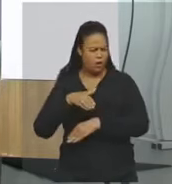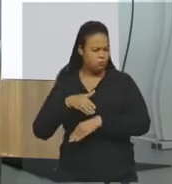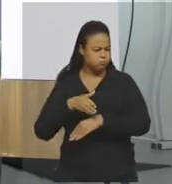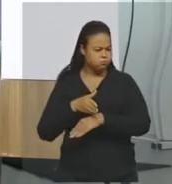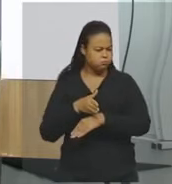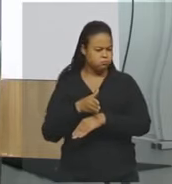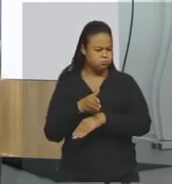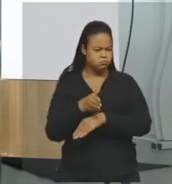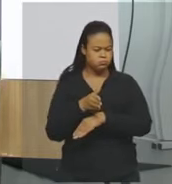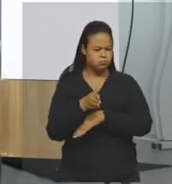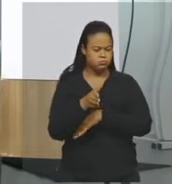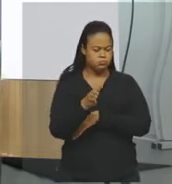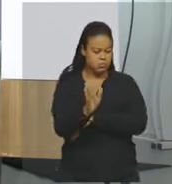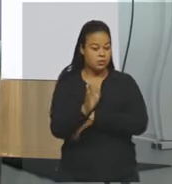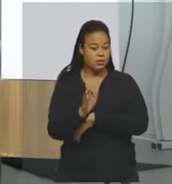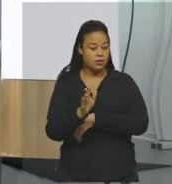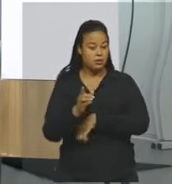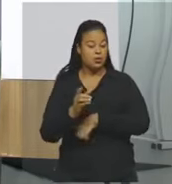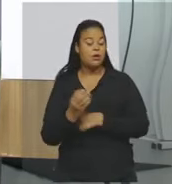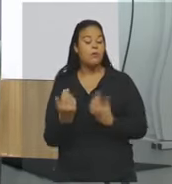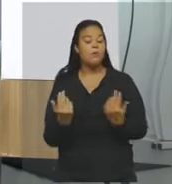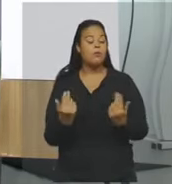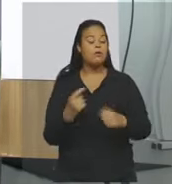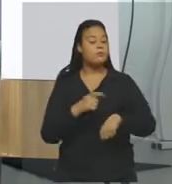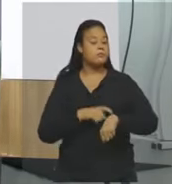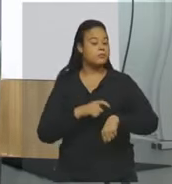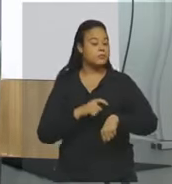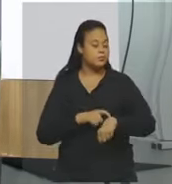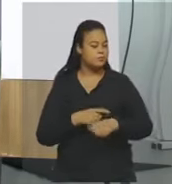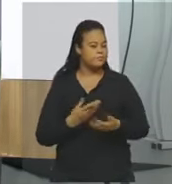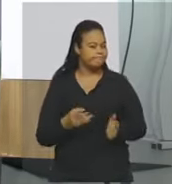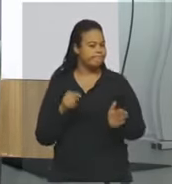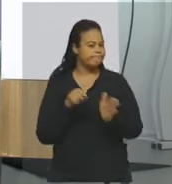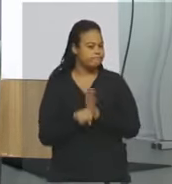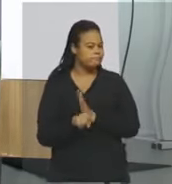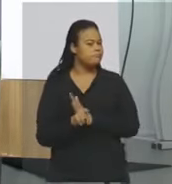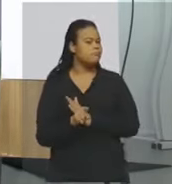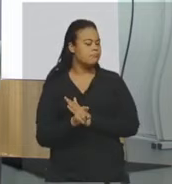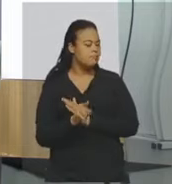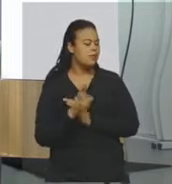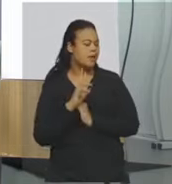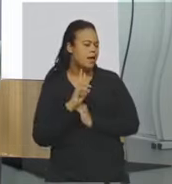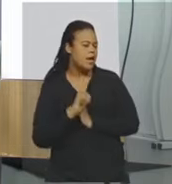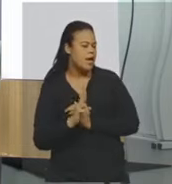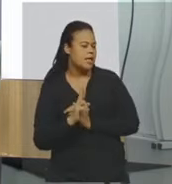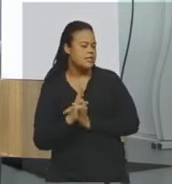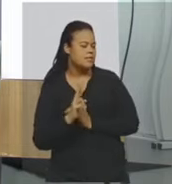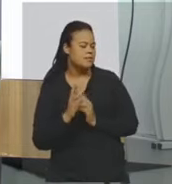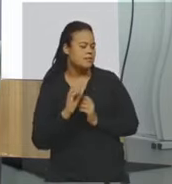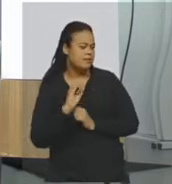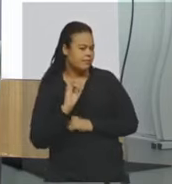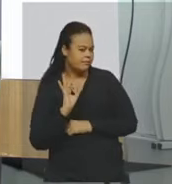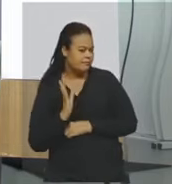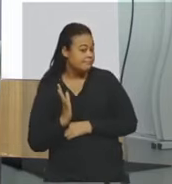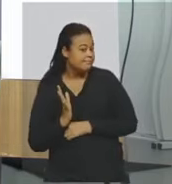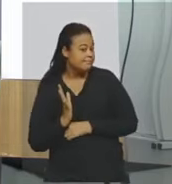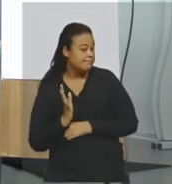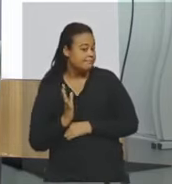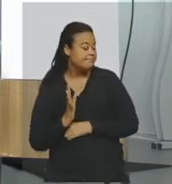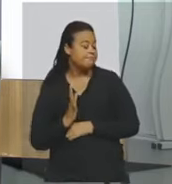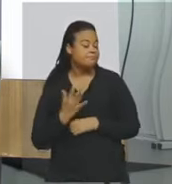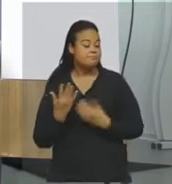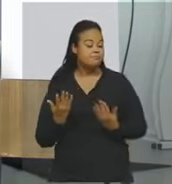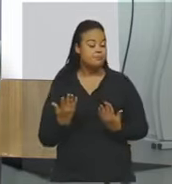de um mesmo intervalo de tempo? É uma pergunta que parece ter uma resposta bastante óbvia, né? Nesse